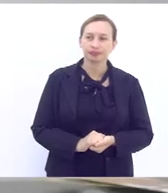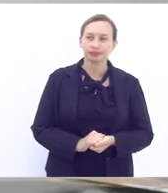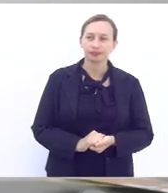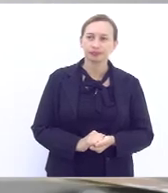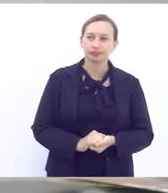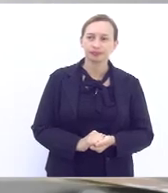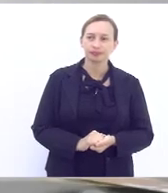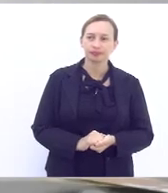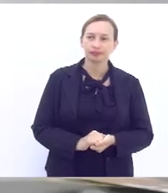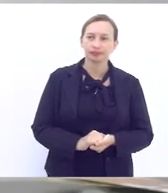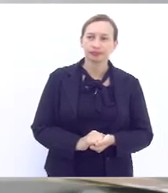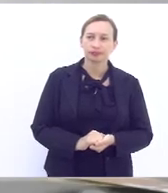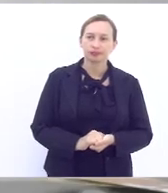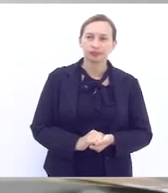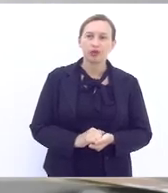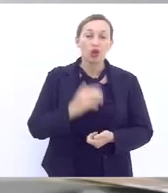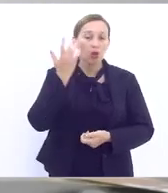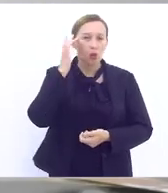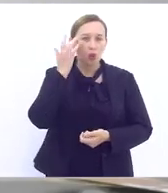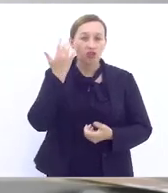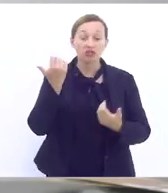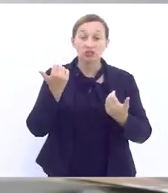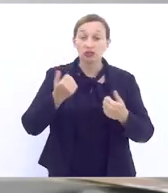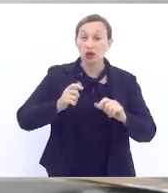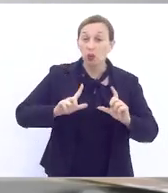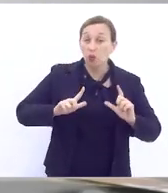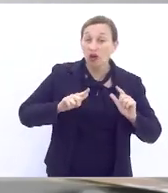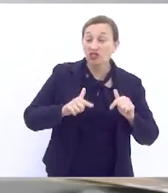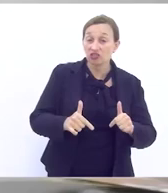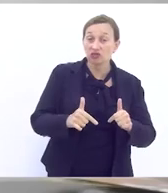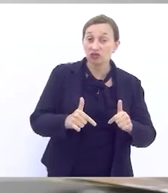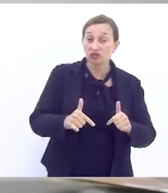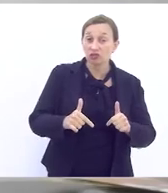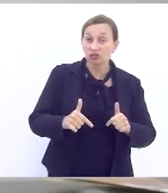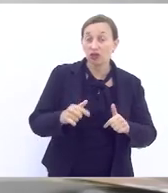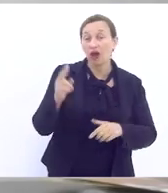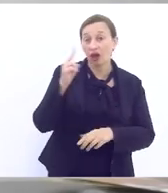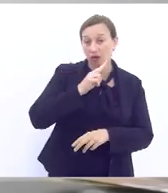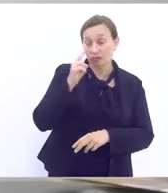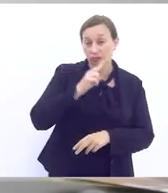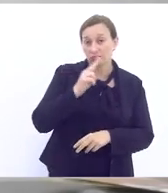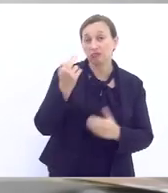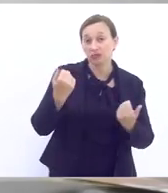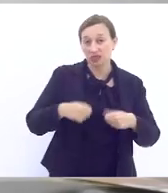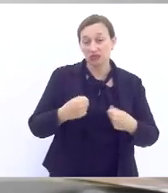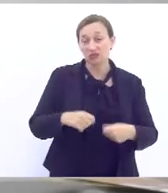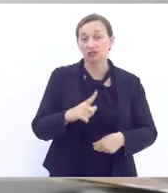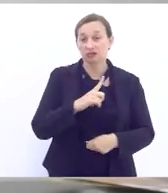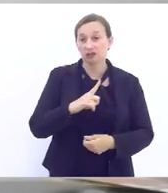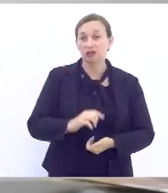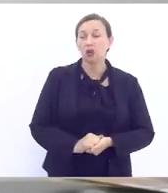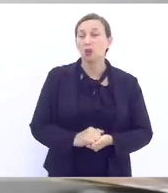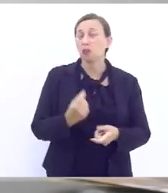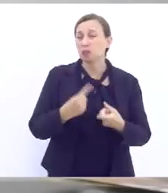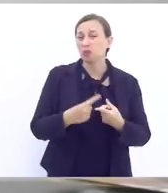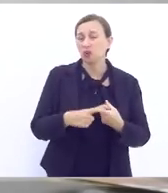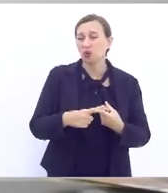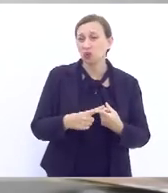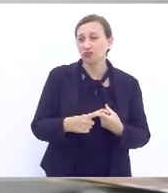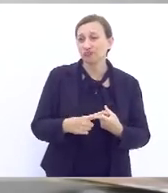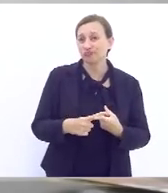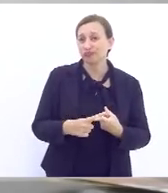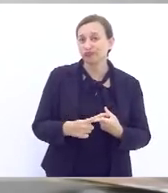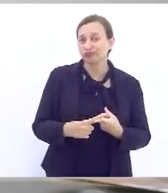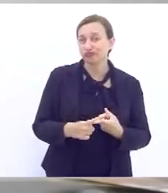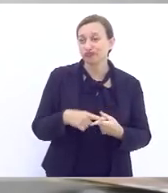que é uma corrida contra o tempo uma corrida contra o tempo porque eu duvido